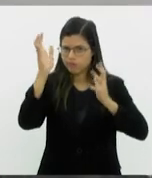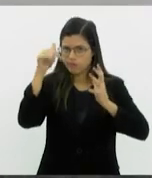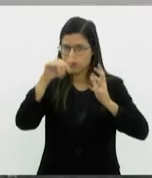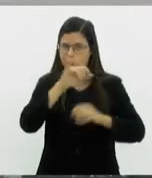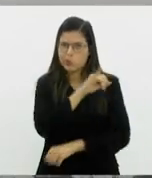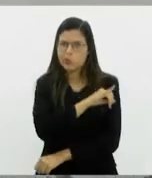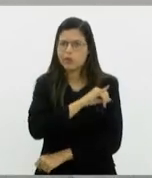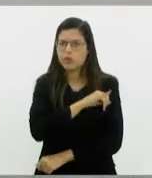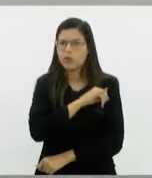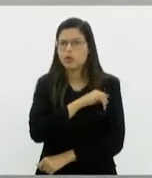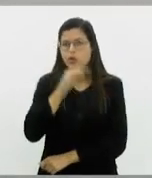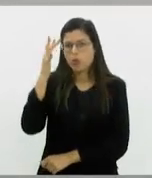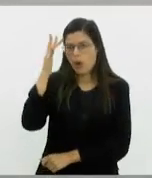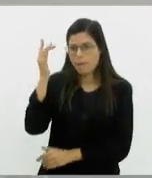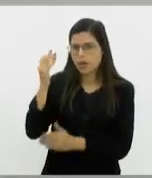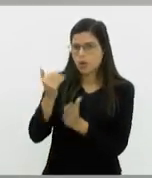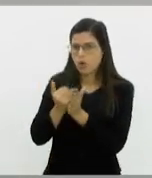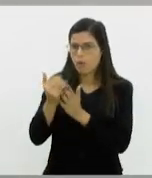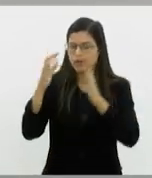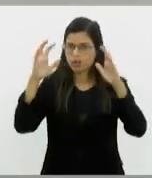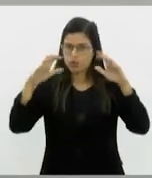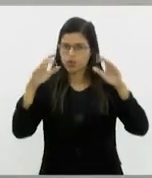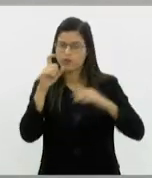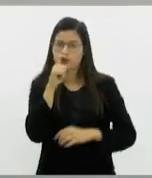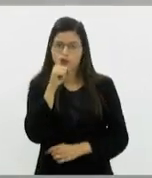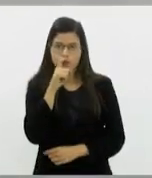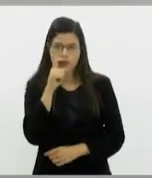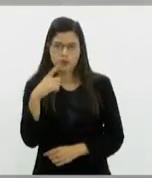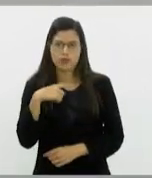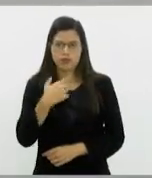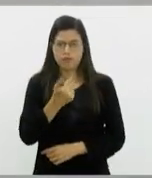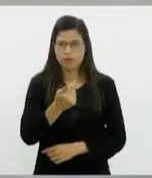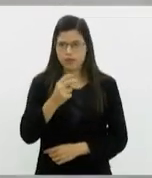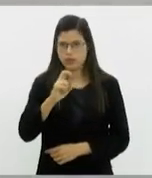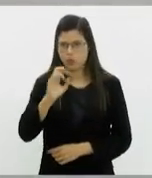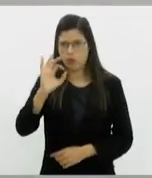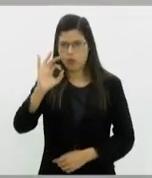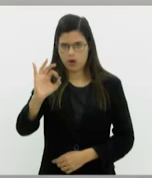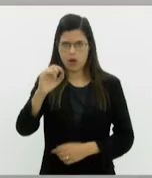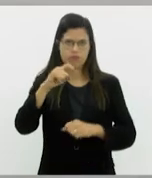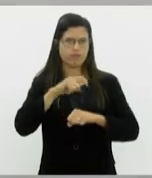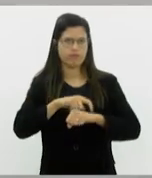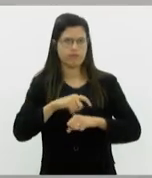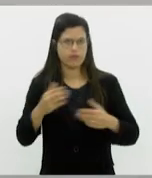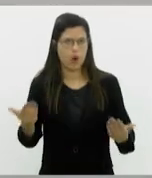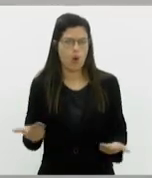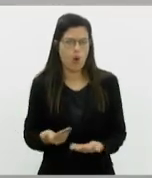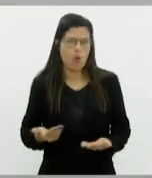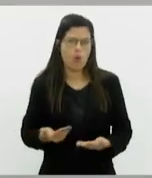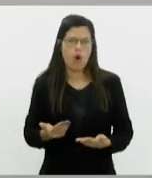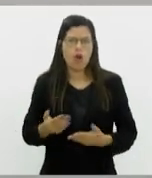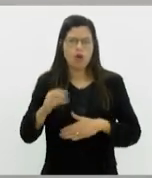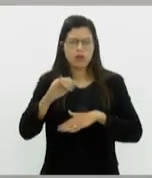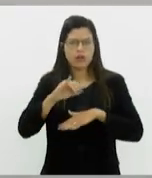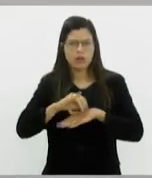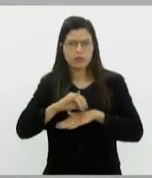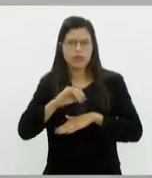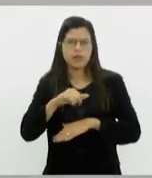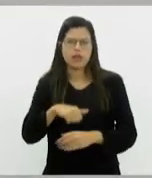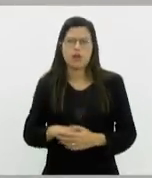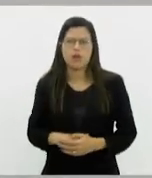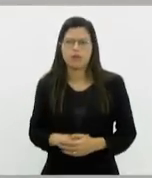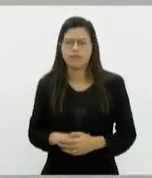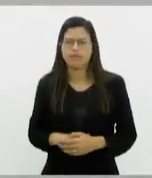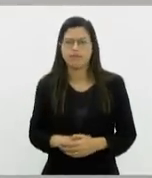com chuva e frio. E com isso, temos 25 graus neste exato momento na capital carioca. Temos ao fundo aí